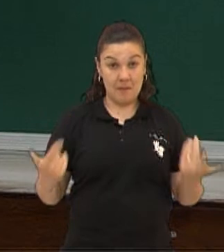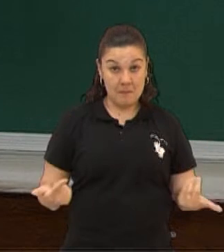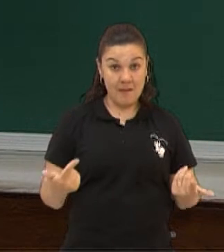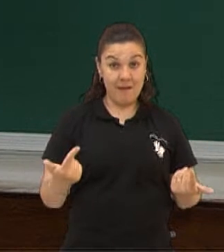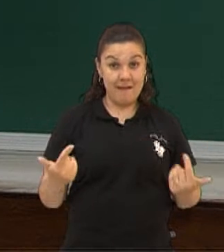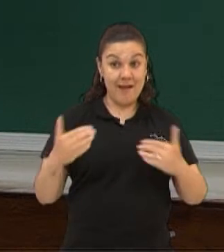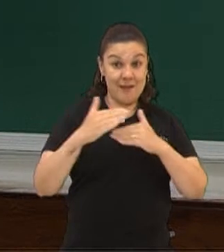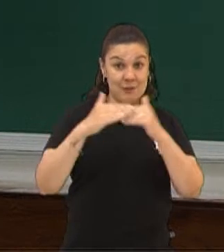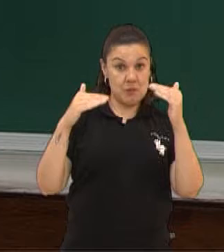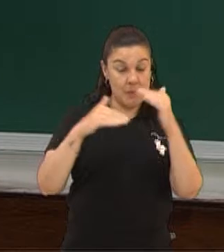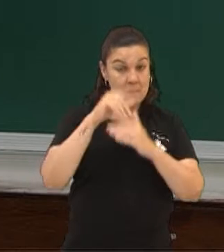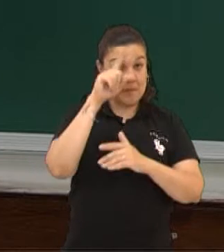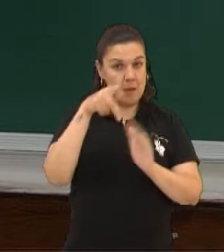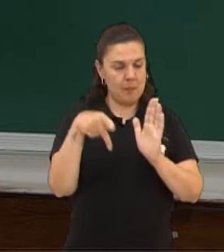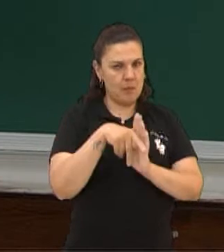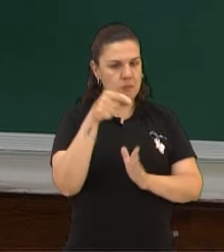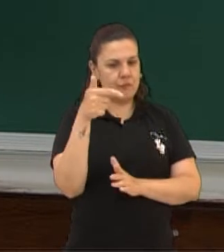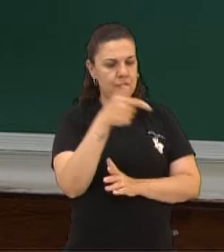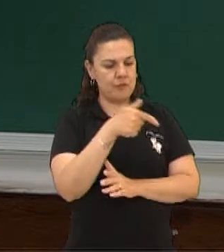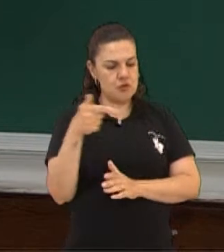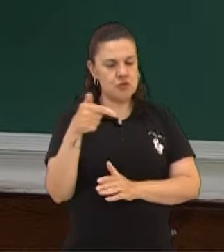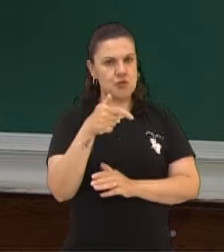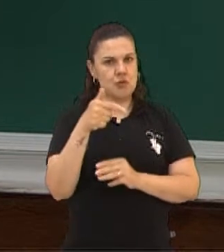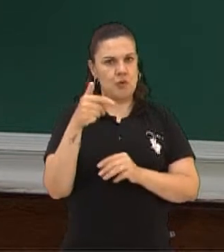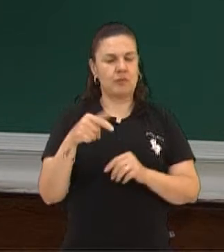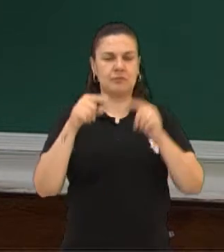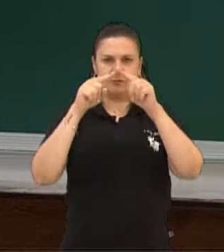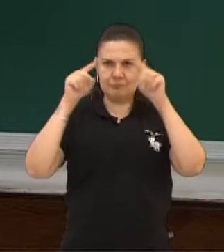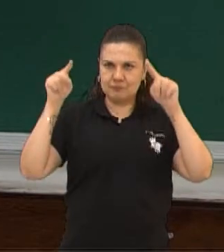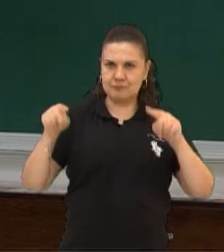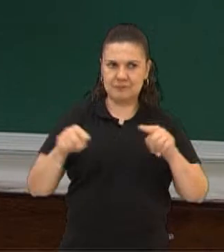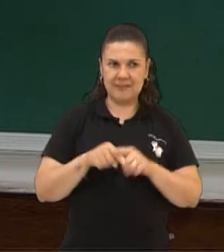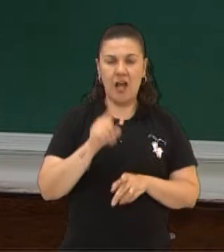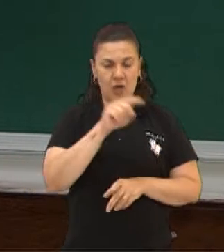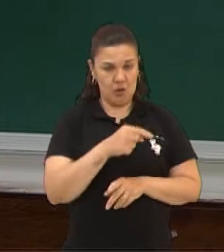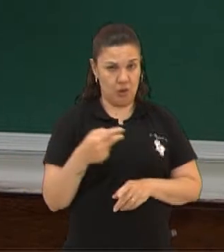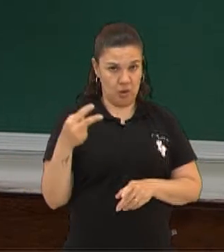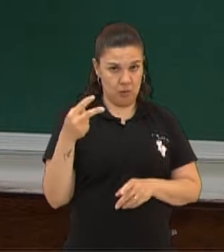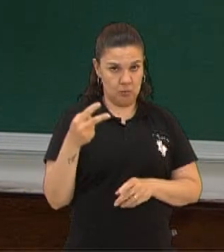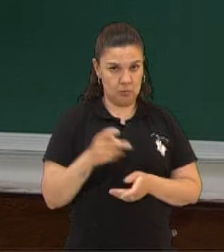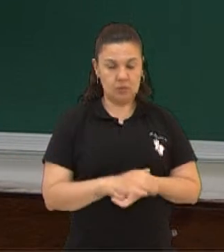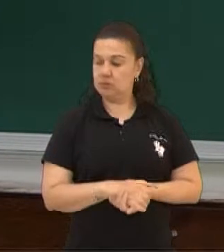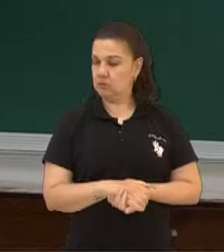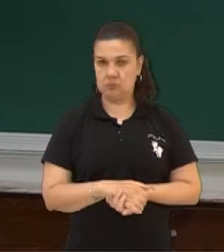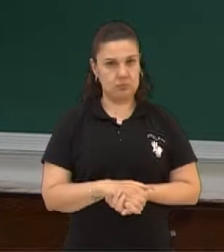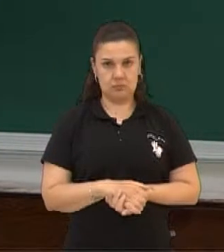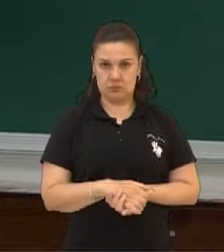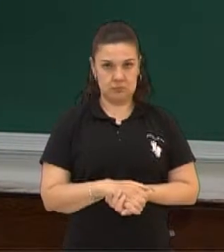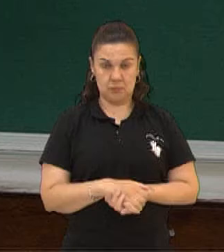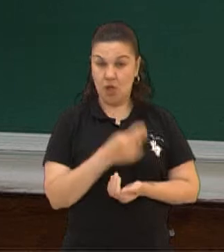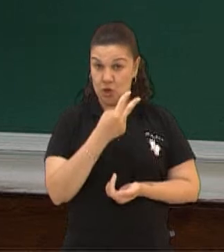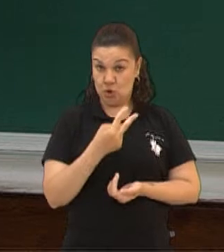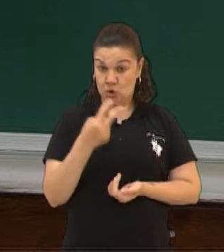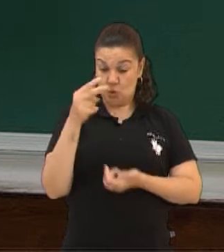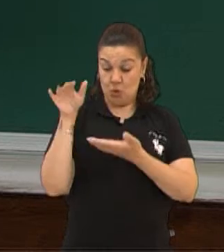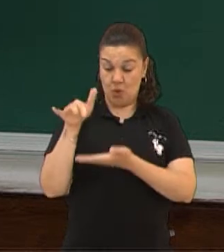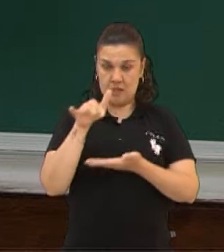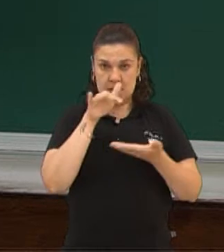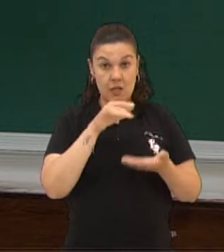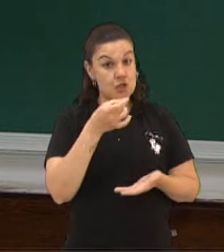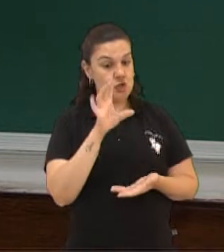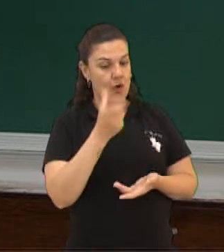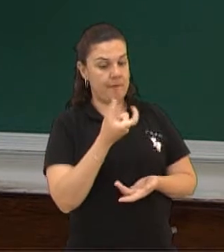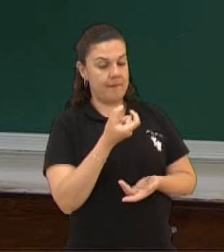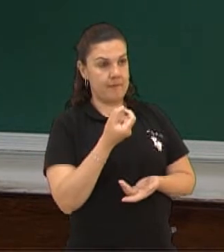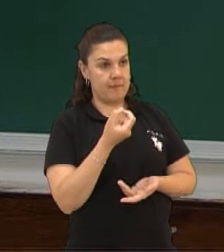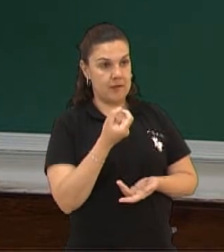tem 22 metros quadrados. Ah, prof, eu vou usar 2 latas de tinta? Não, 2 latas só vai dar